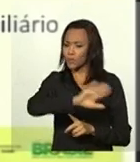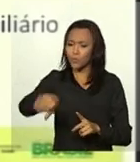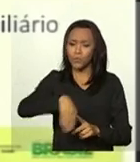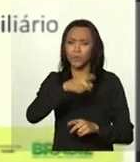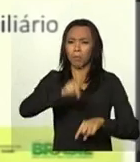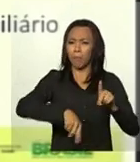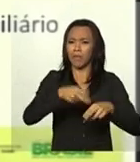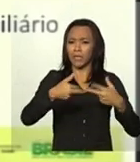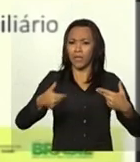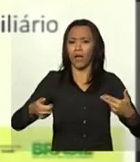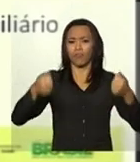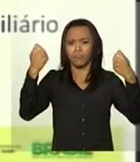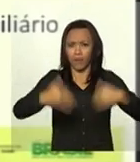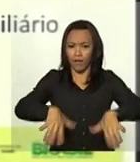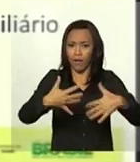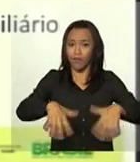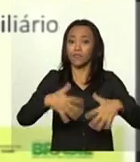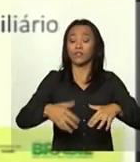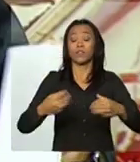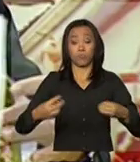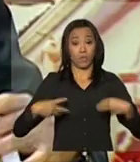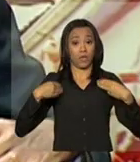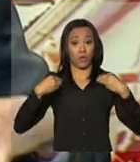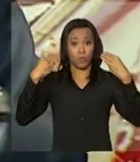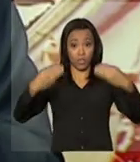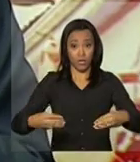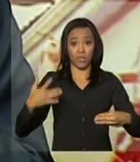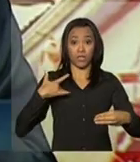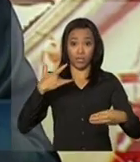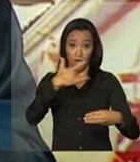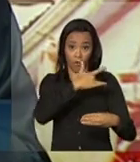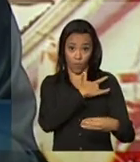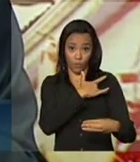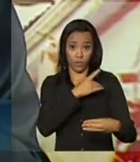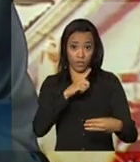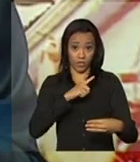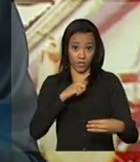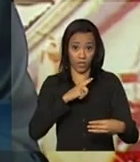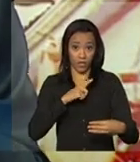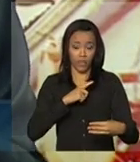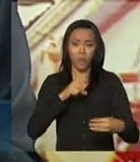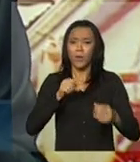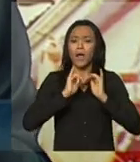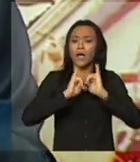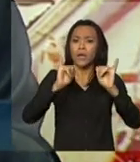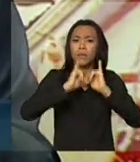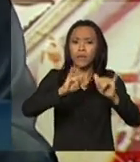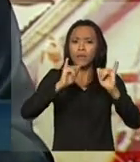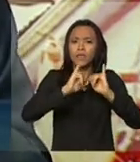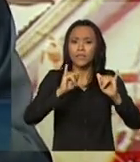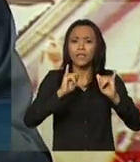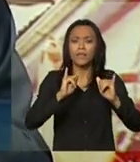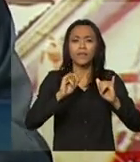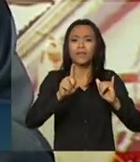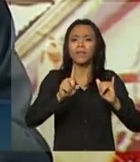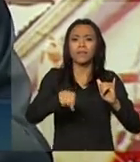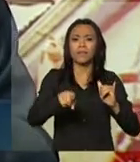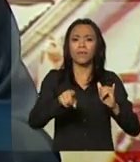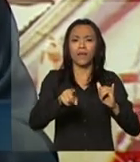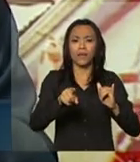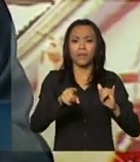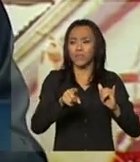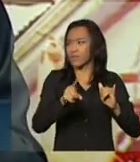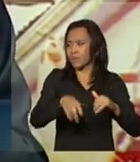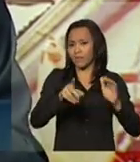compreensão que o Ministério da Saúde tem de que um tipo de campanha como essa, que também é algo que não é tão